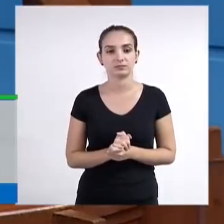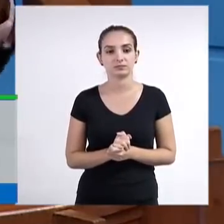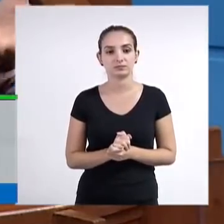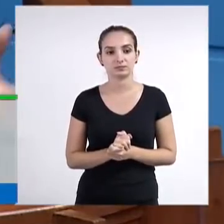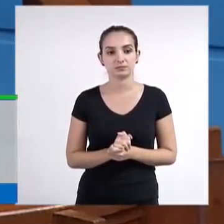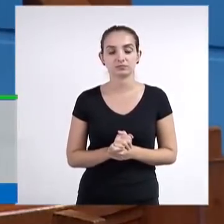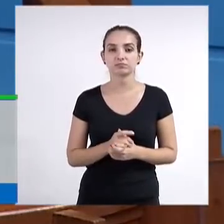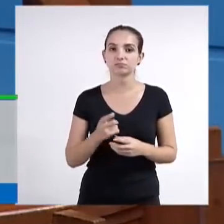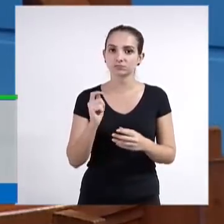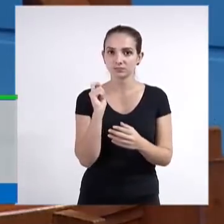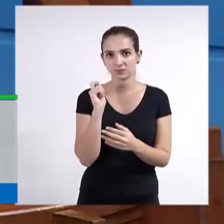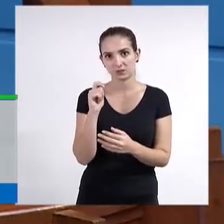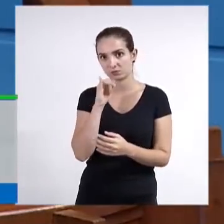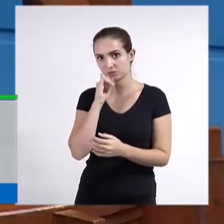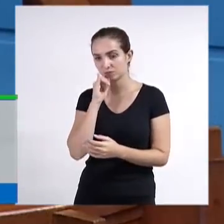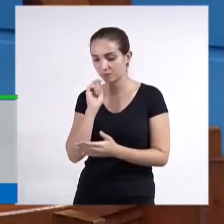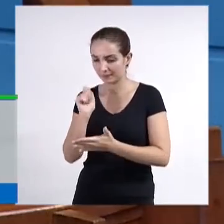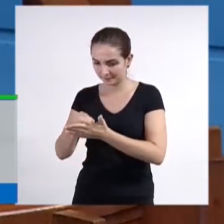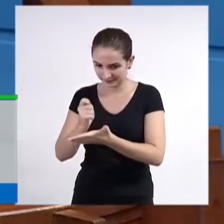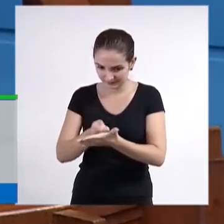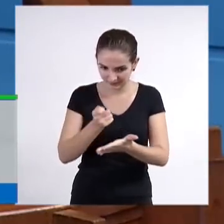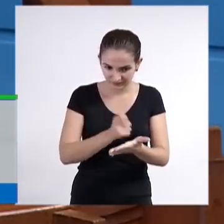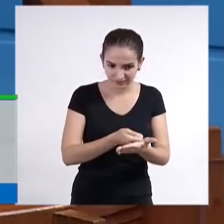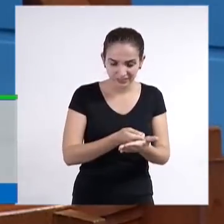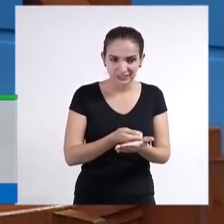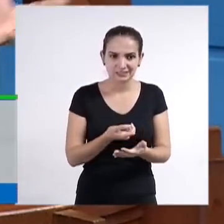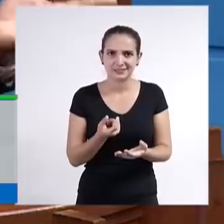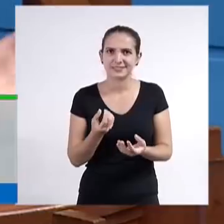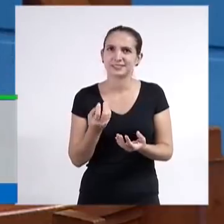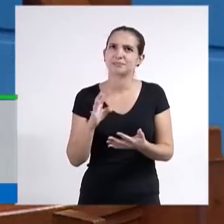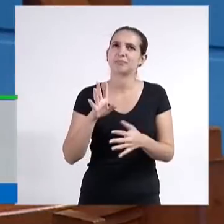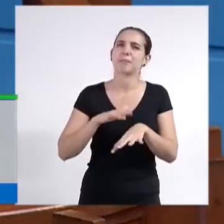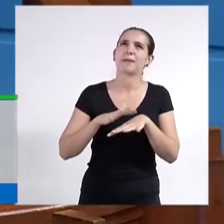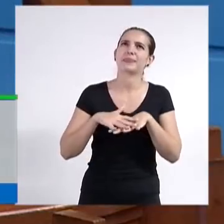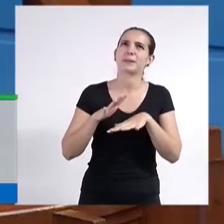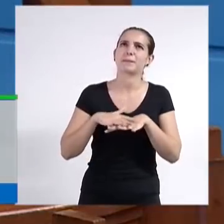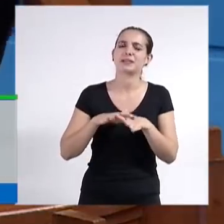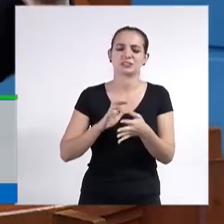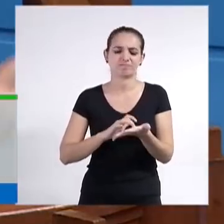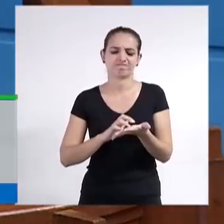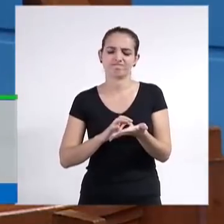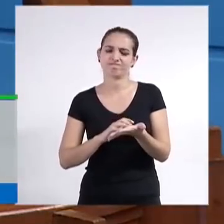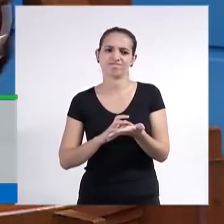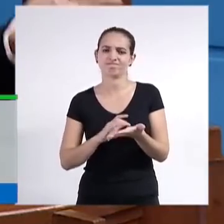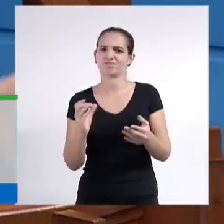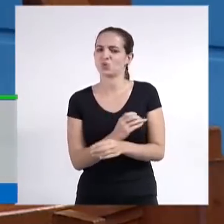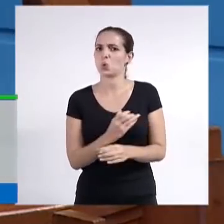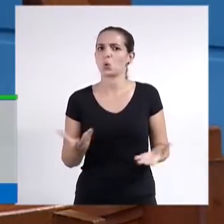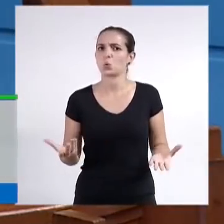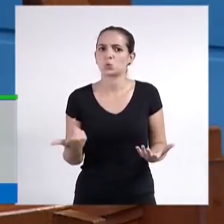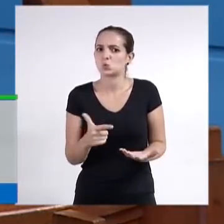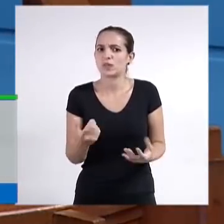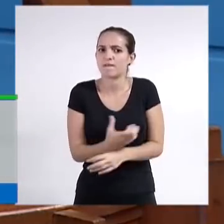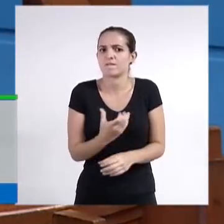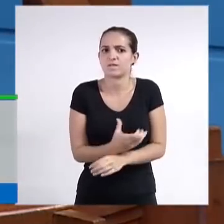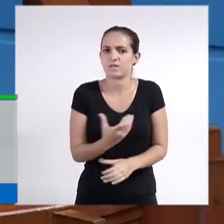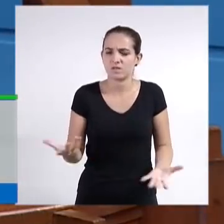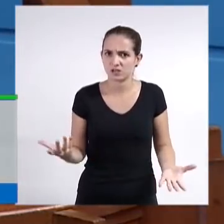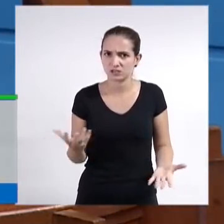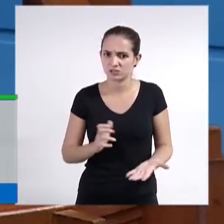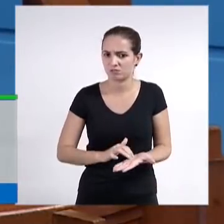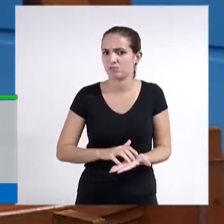por contribuição, você não fecha essa conta para poder aposentar. Dá 40 anos, dá 70 de idade, não fecha essa